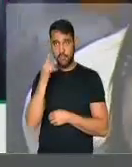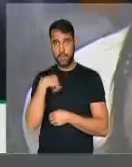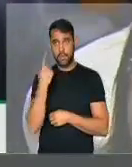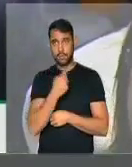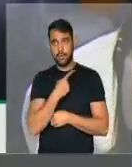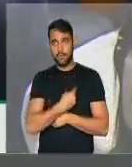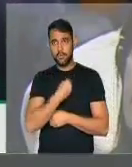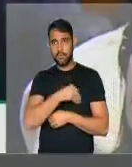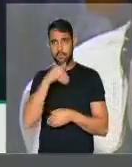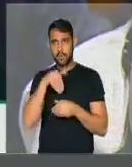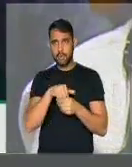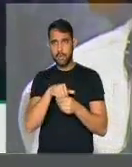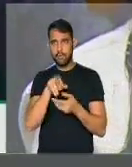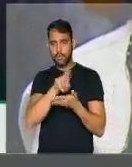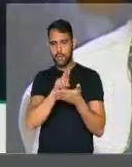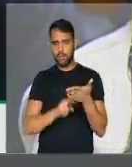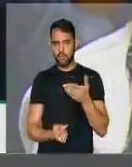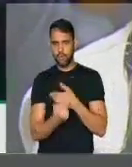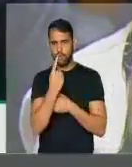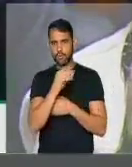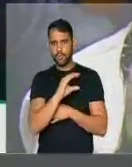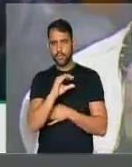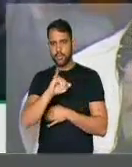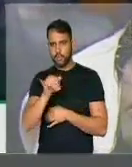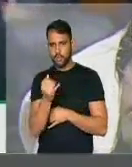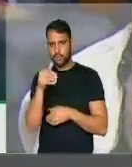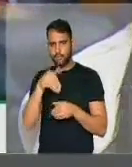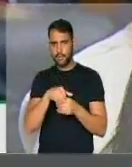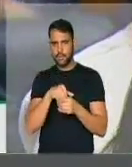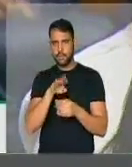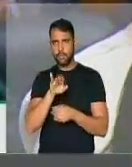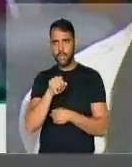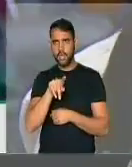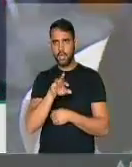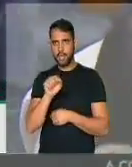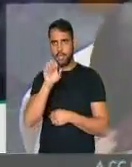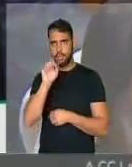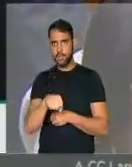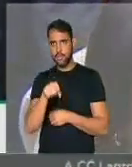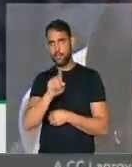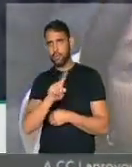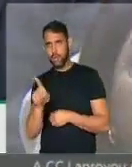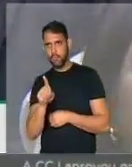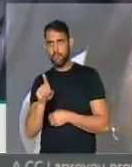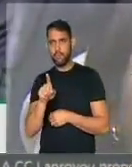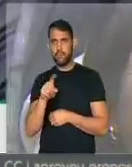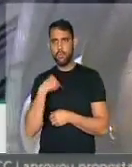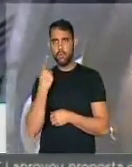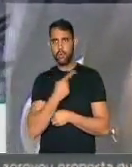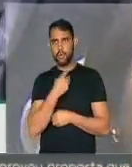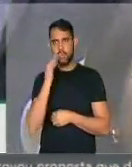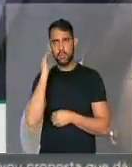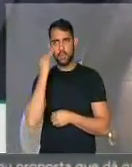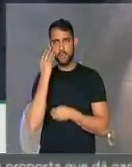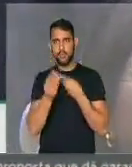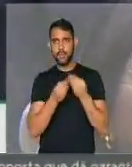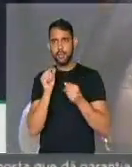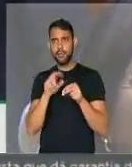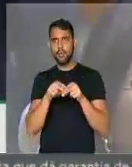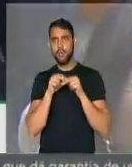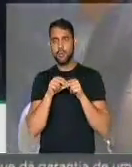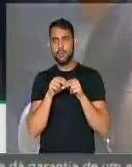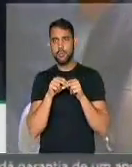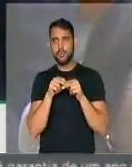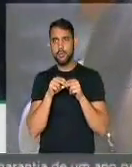E nós iremos votar um parecer único da CCJ, numa votação binária, sim ou não. No nosso entendimento,